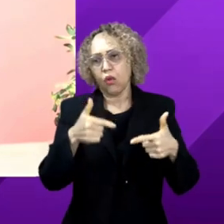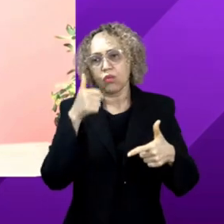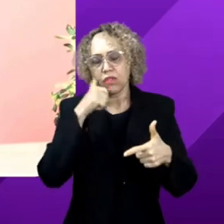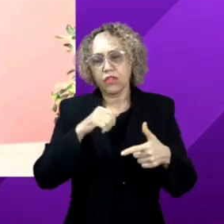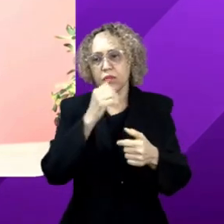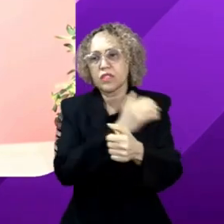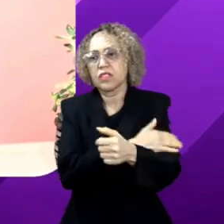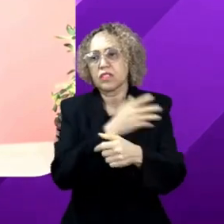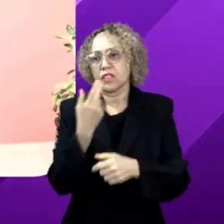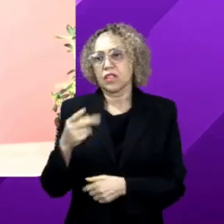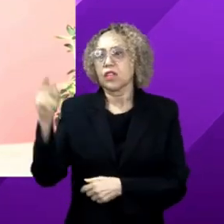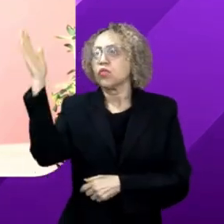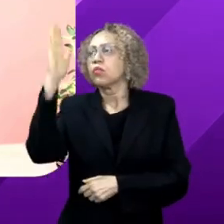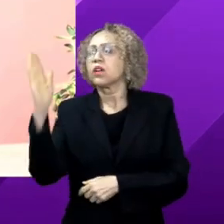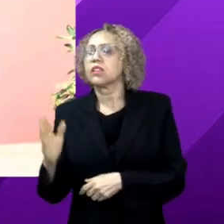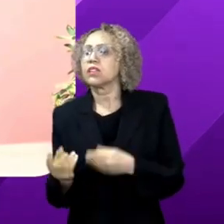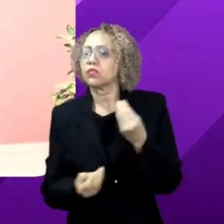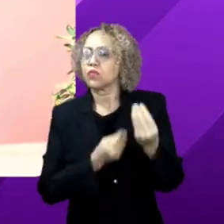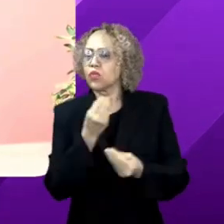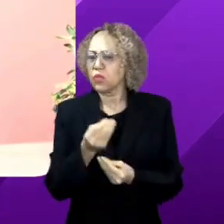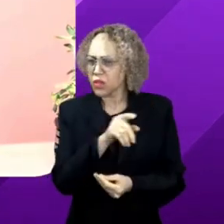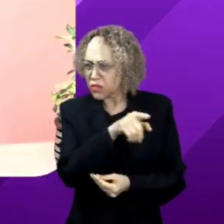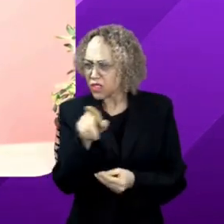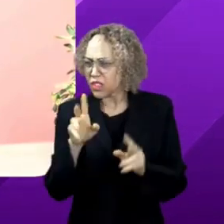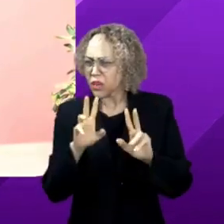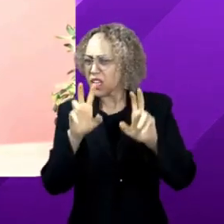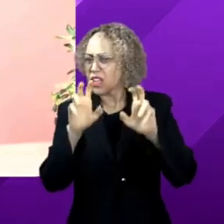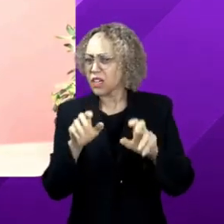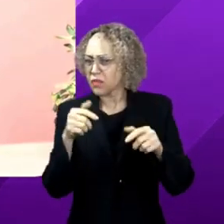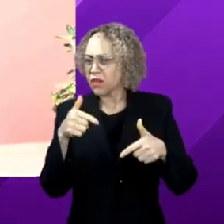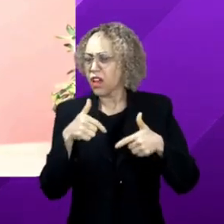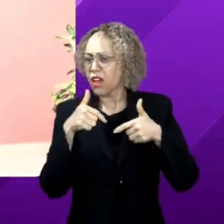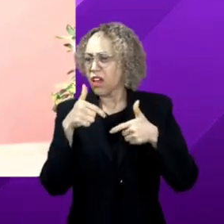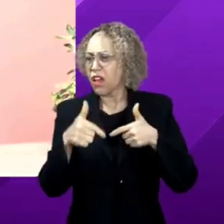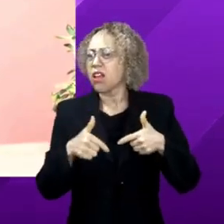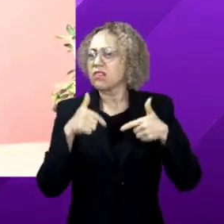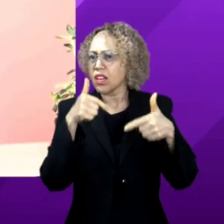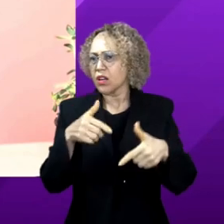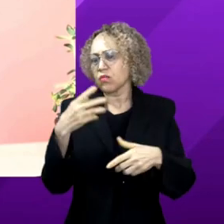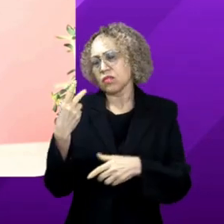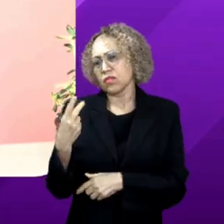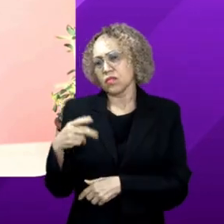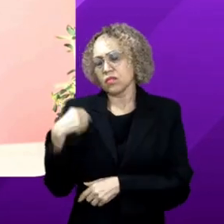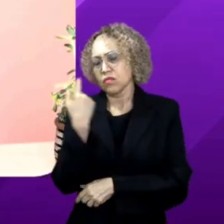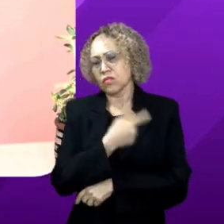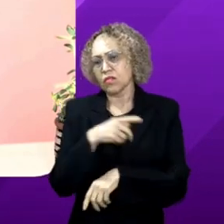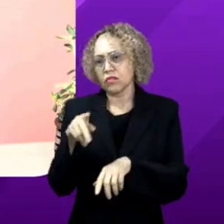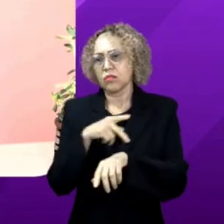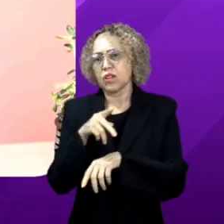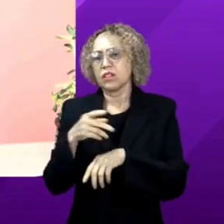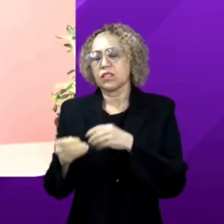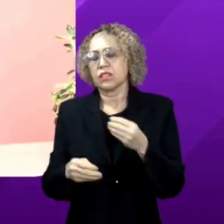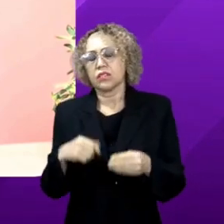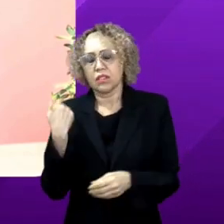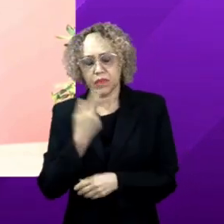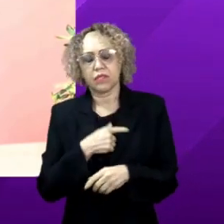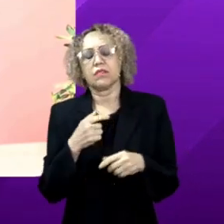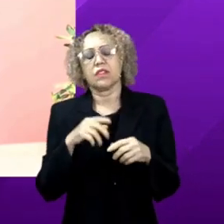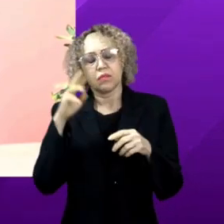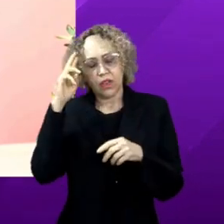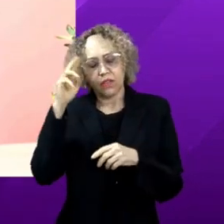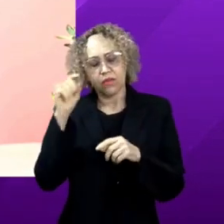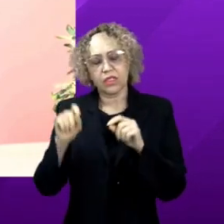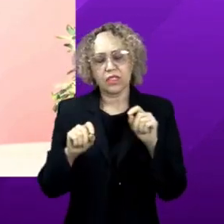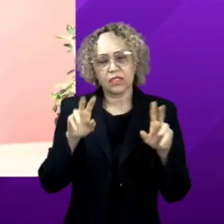veem essa luta feminista no nosso país? A gente precisa refletir um pouco sobre ela, porque ali na década